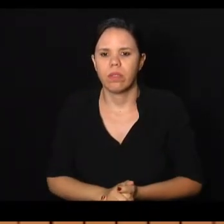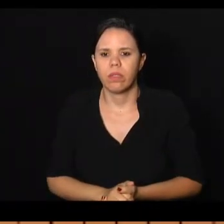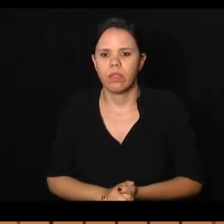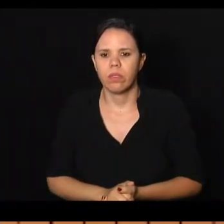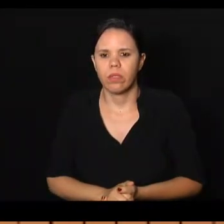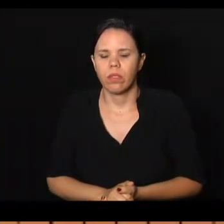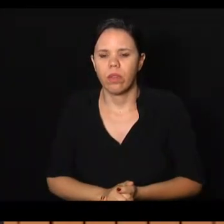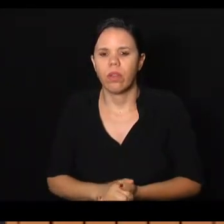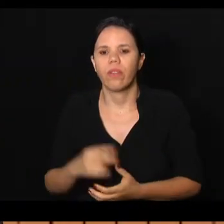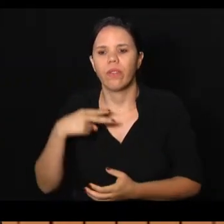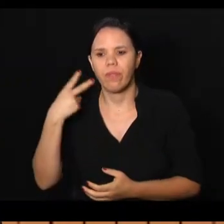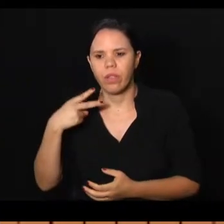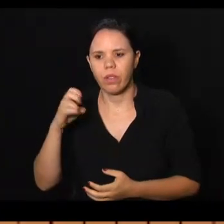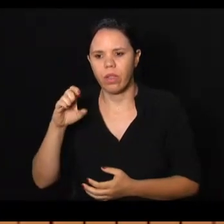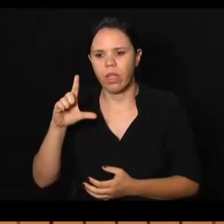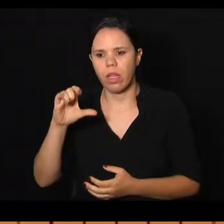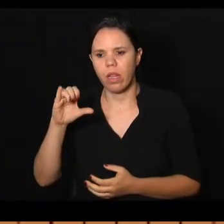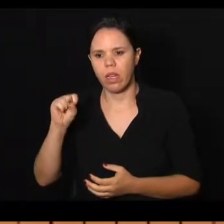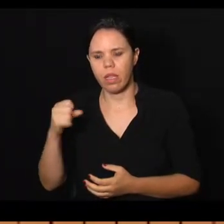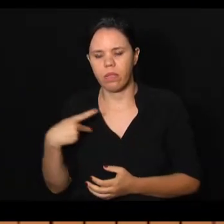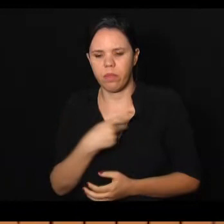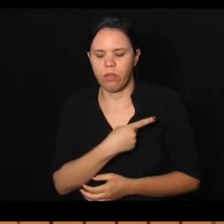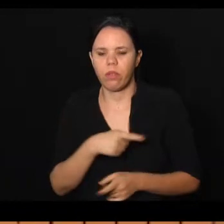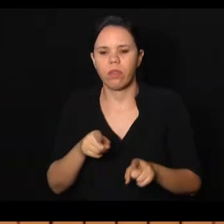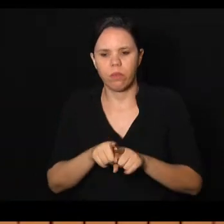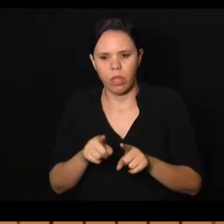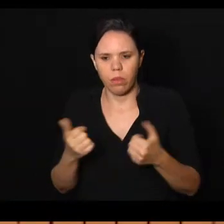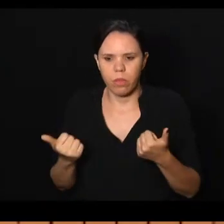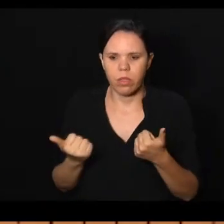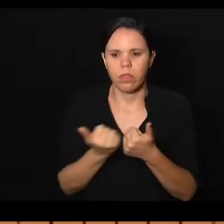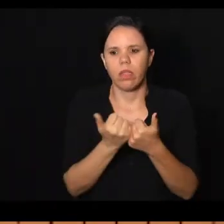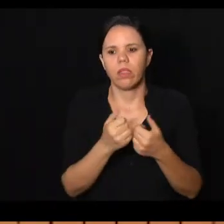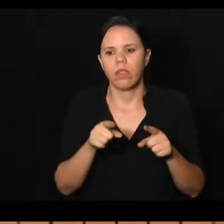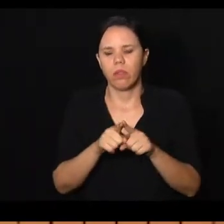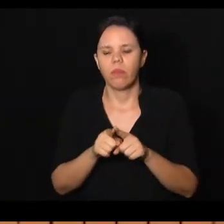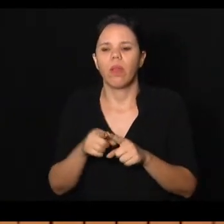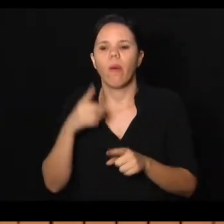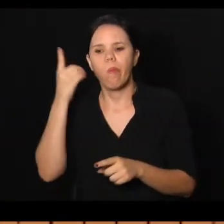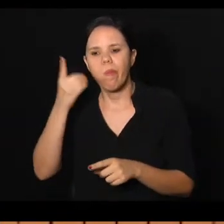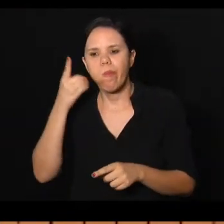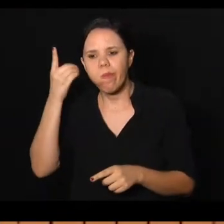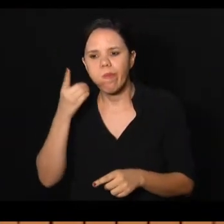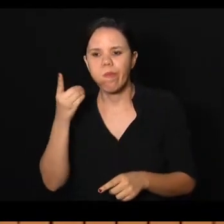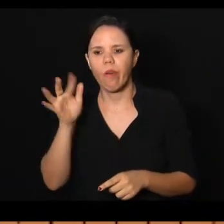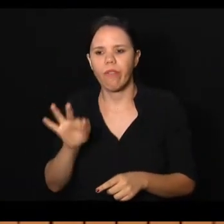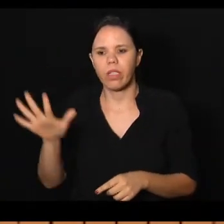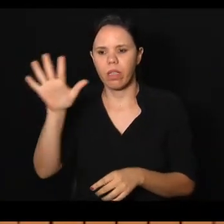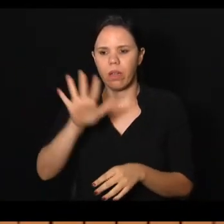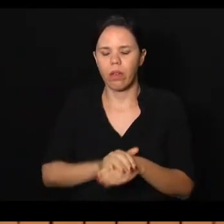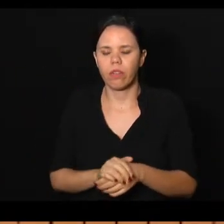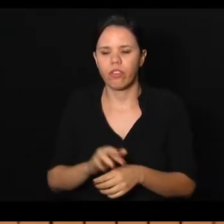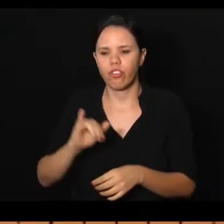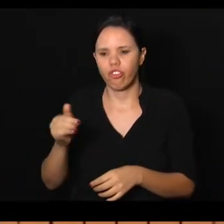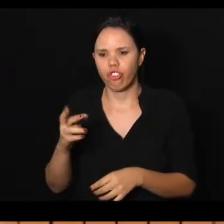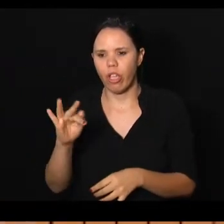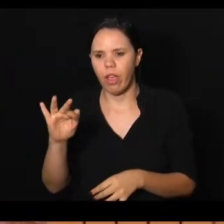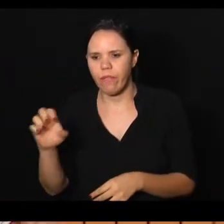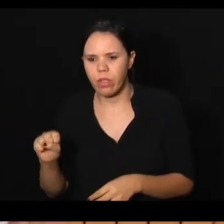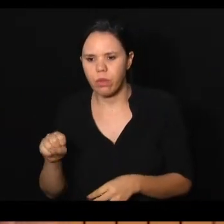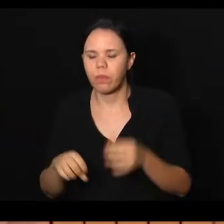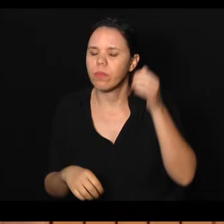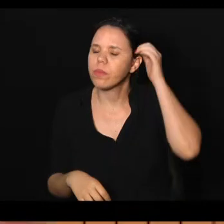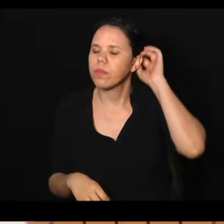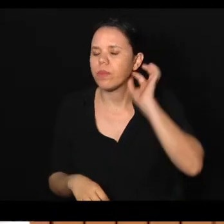o vereador Pastor Elias, nesse ato também representa o deputado federal, Pastor Jefferson Campos, e o deputado estadual, Pastor